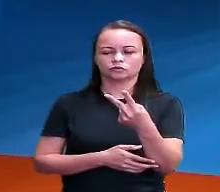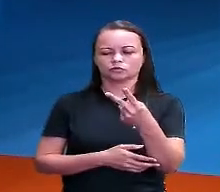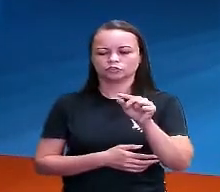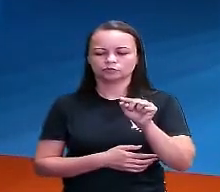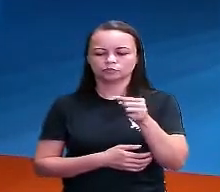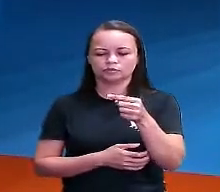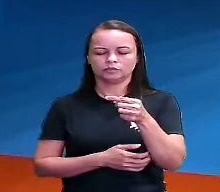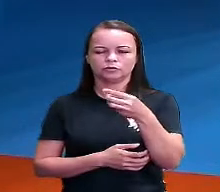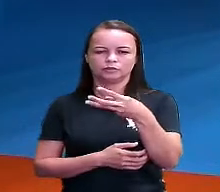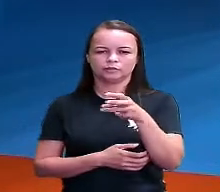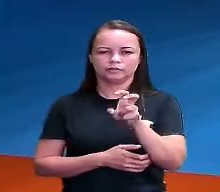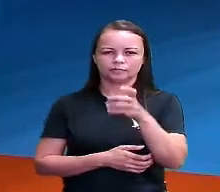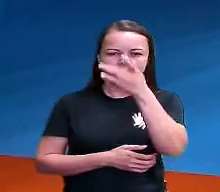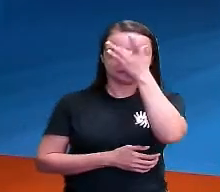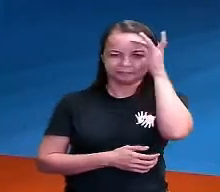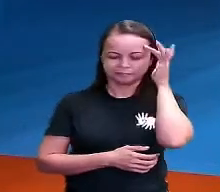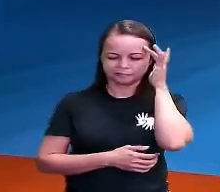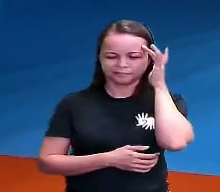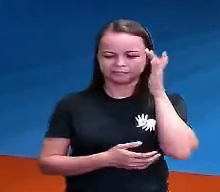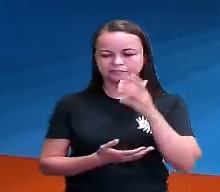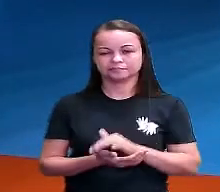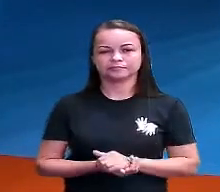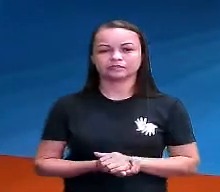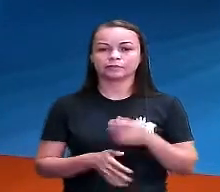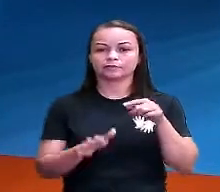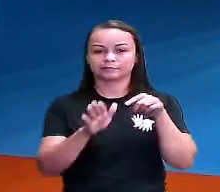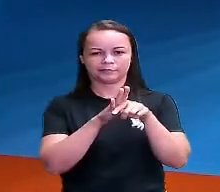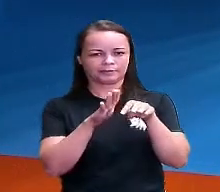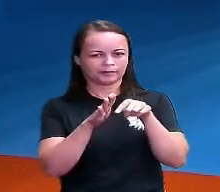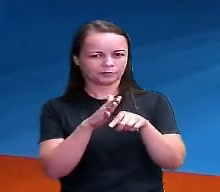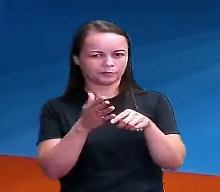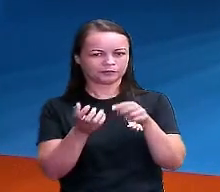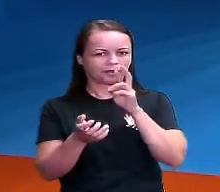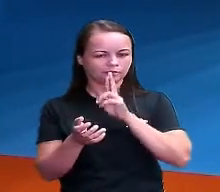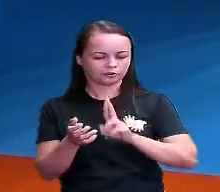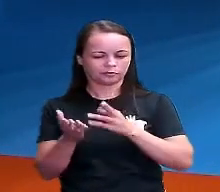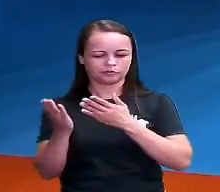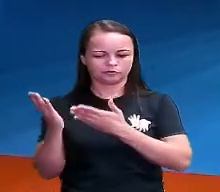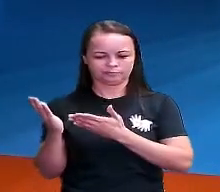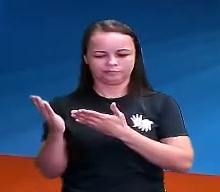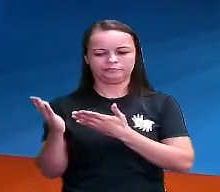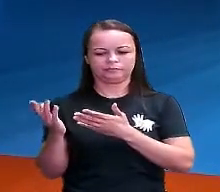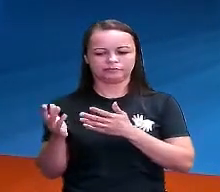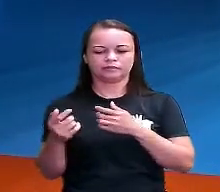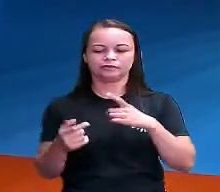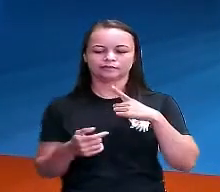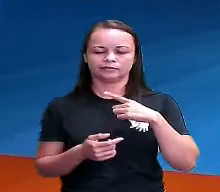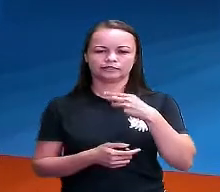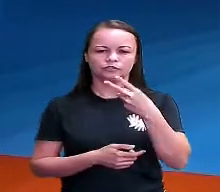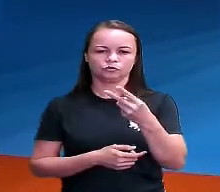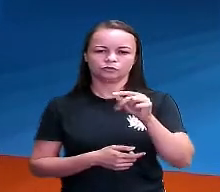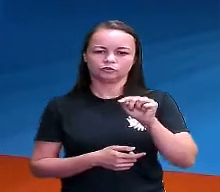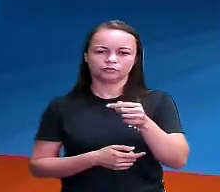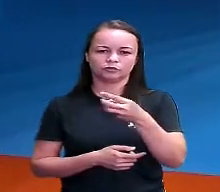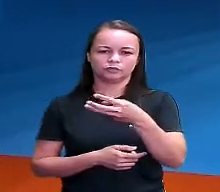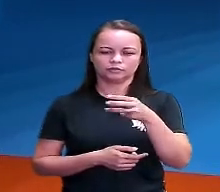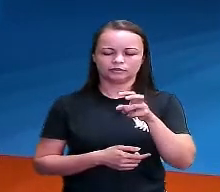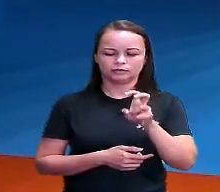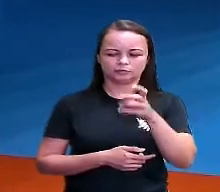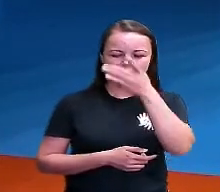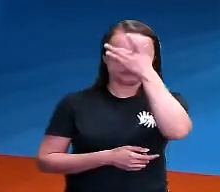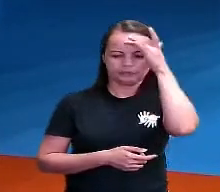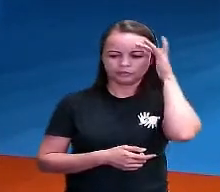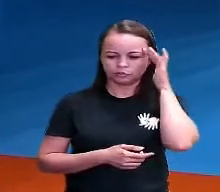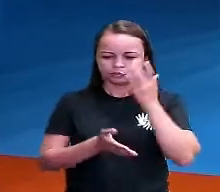2.035 pessoas, né? E aí, para a nossa perguntinha, havia 2.035 pessoas no início